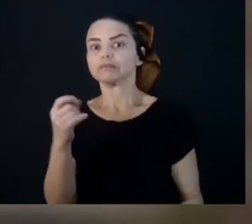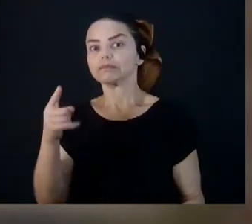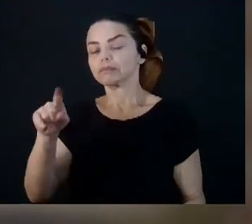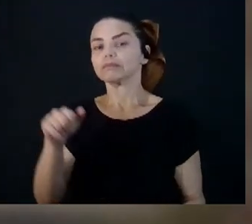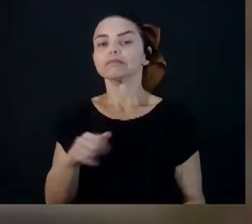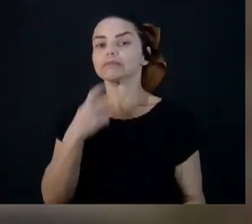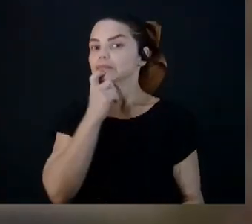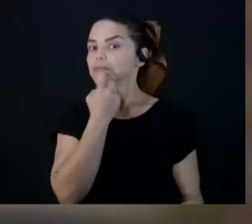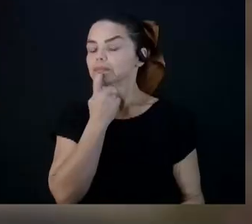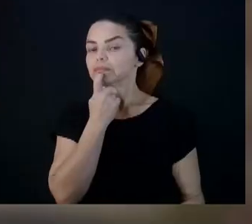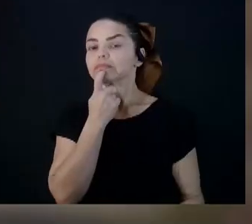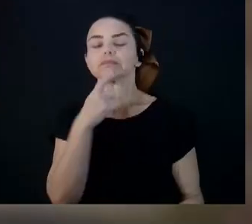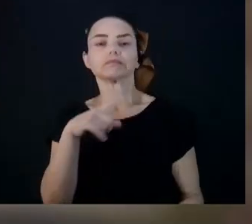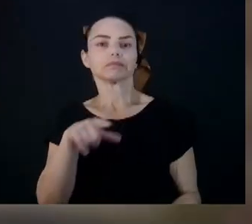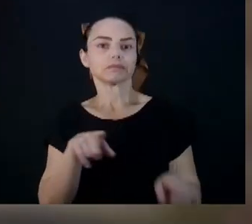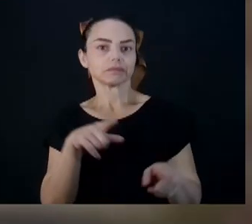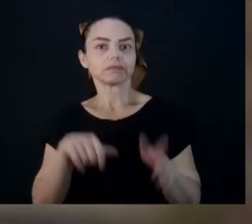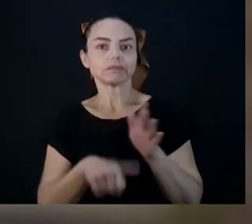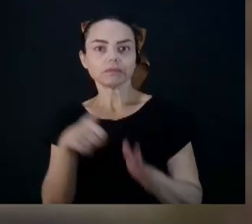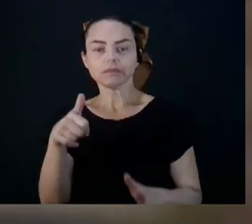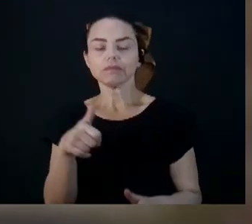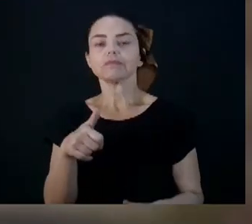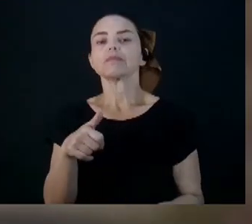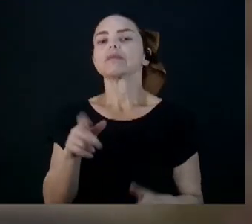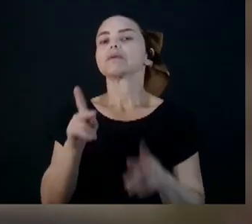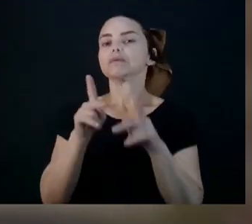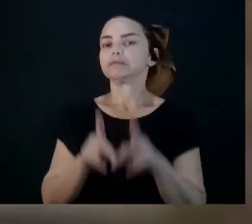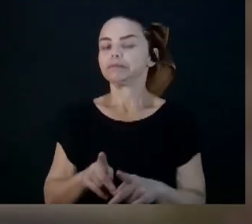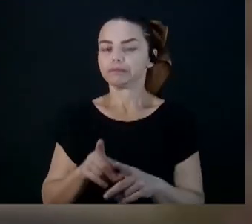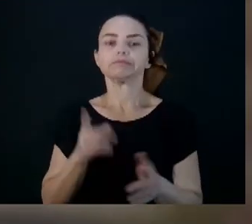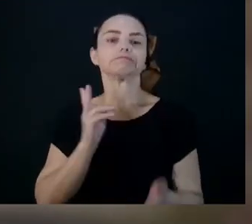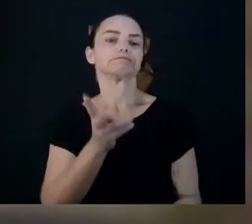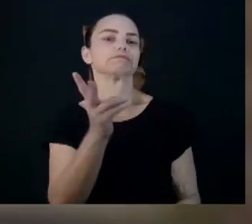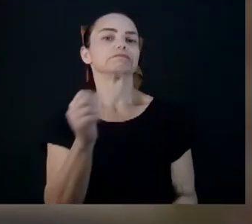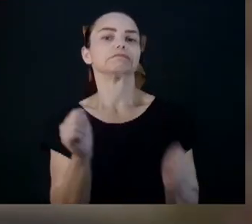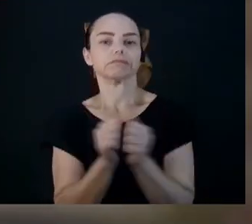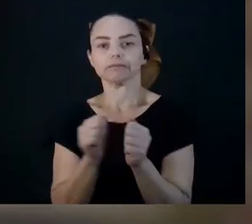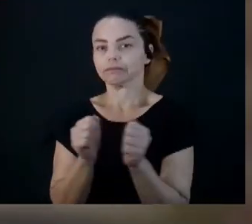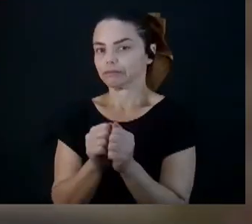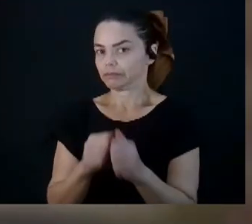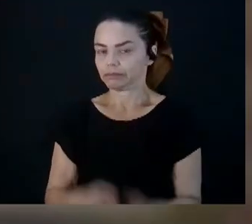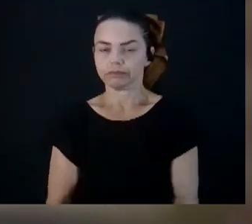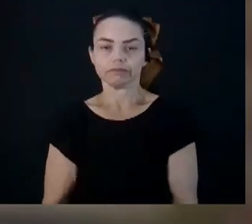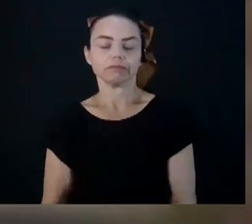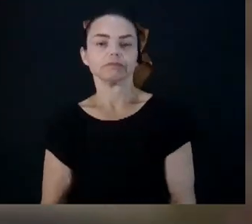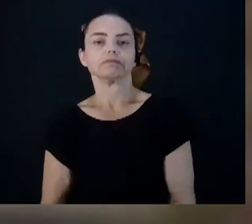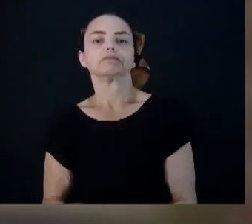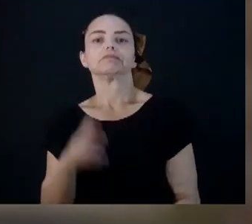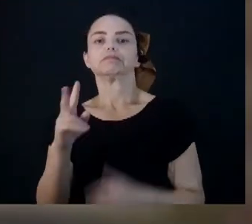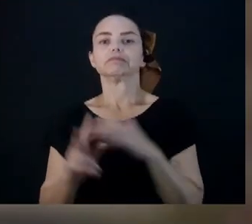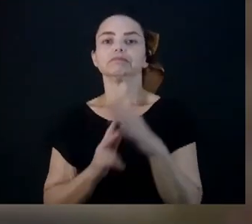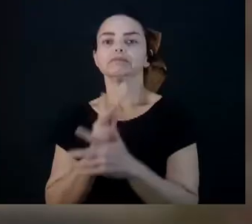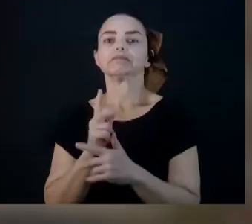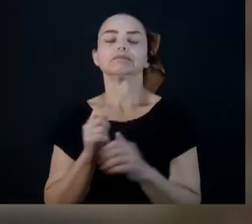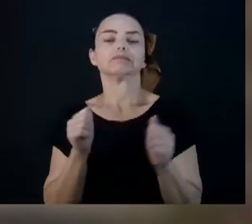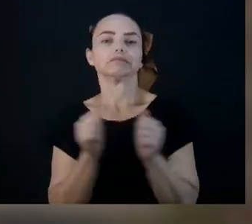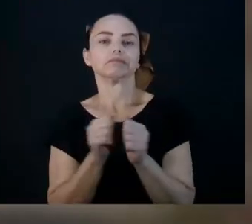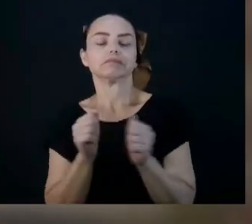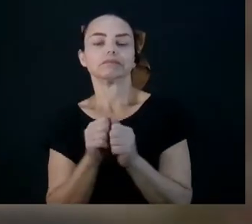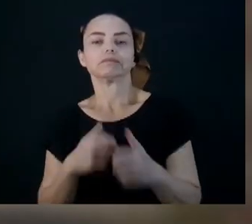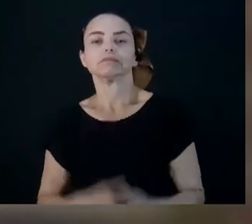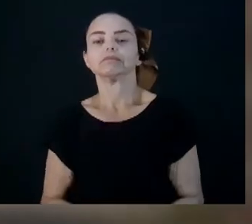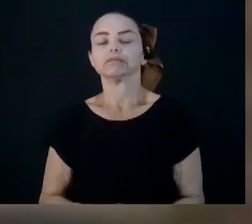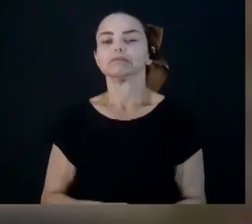eles foram os primeiros povoadores efetivos, juntamente com os migrantes paulistas vindos da região